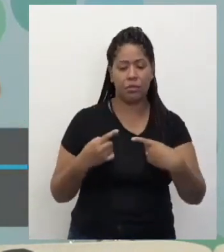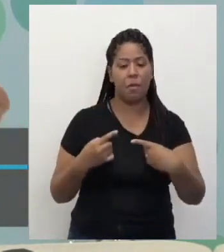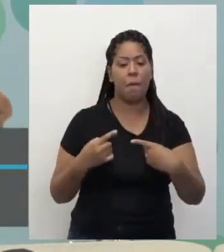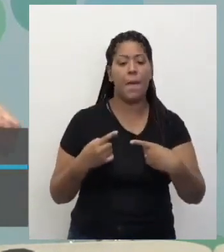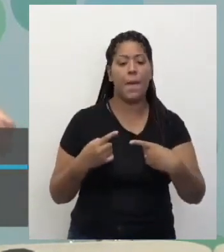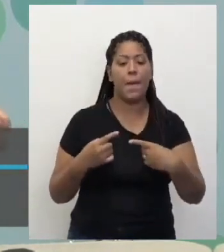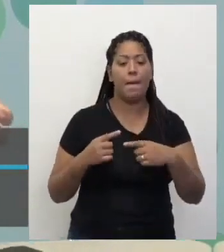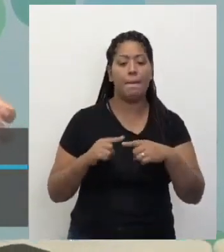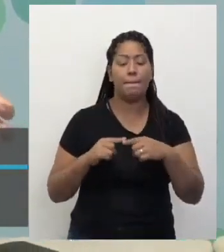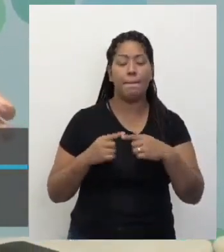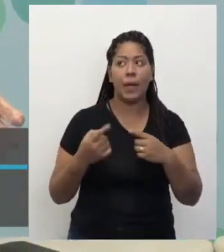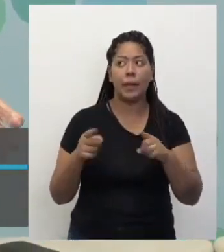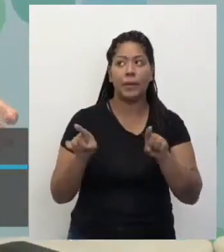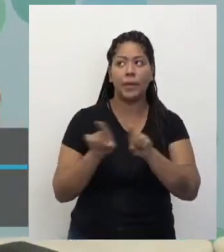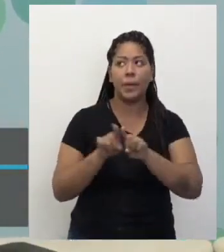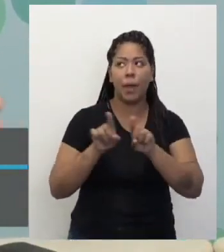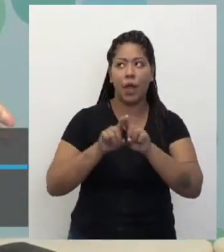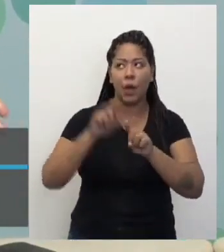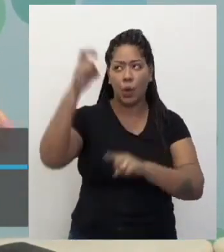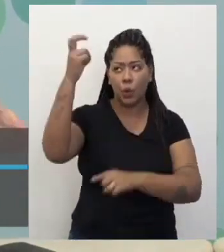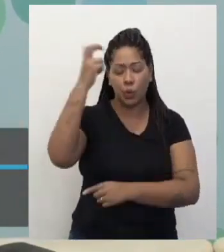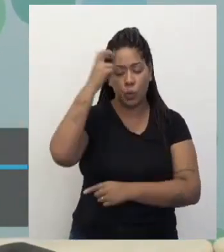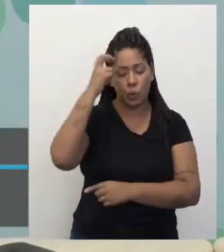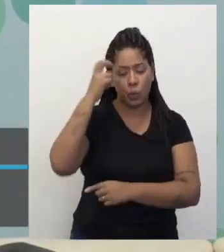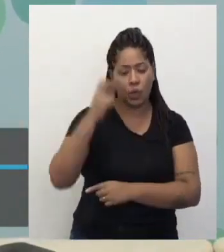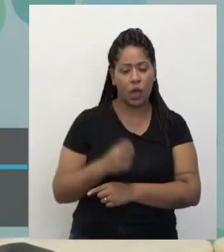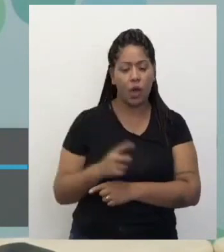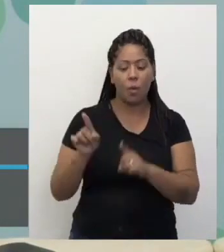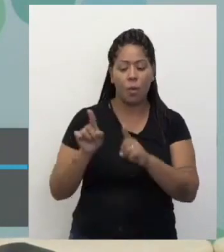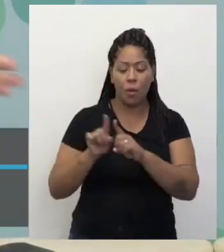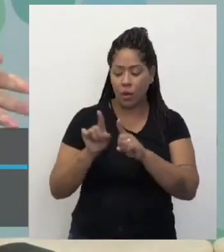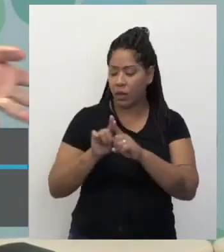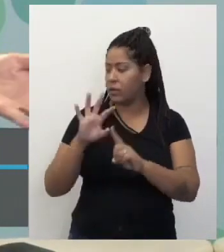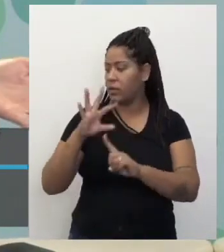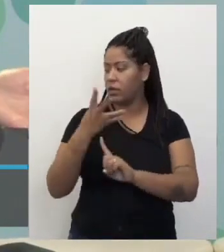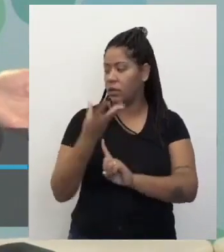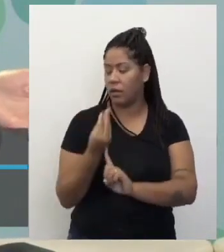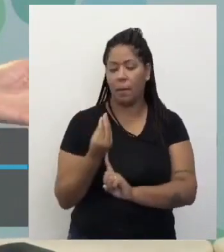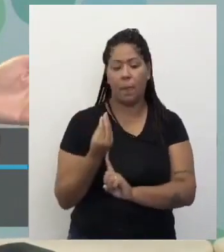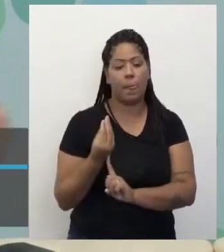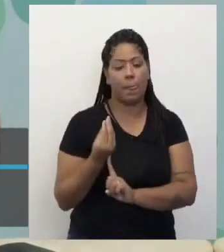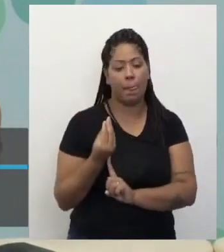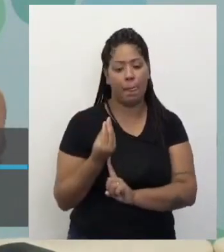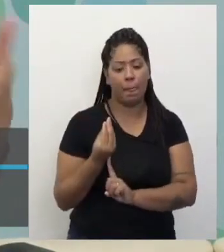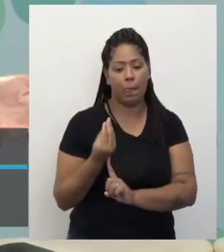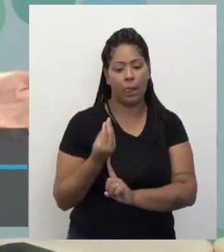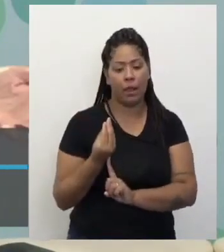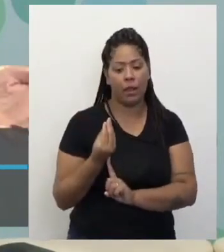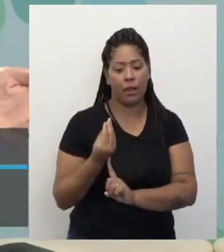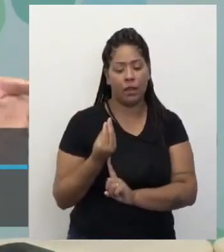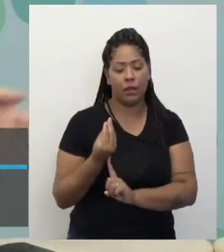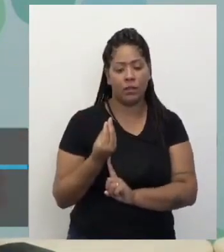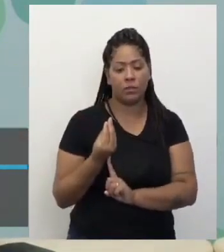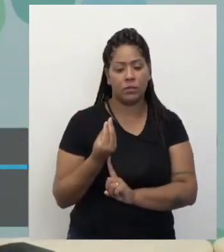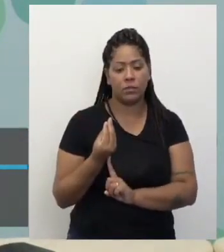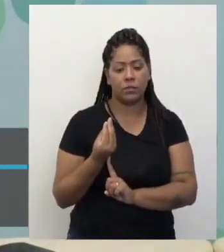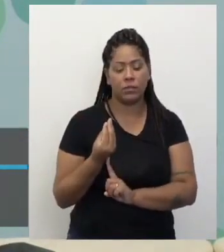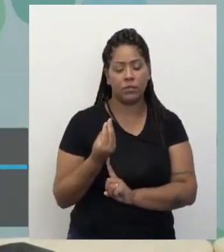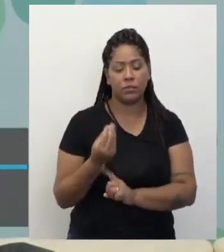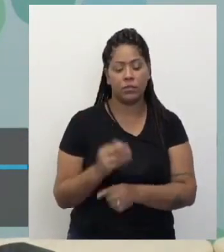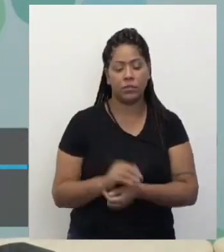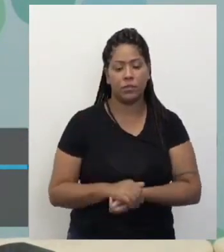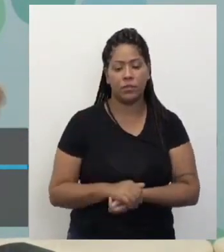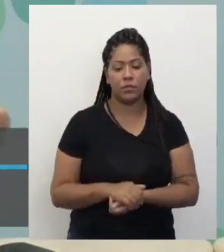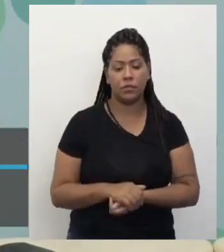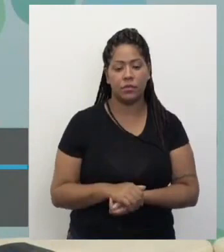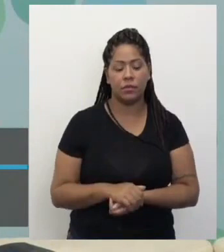o cultural também. Por isso que a arte, tanto a bizantina como a da Europa Ocidental, a feudalista, vamos dizer assim, ela